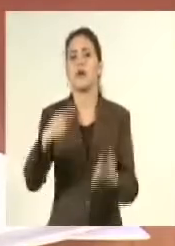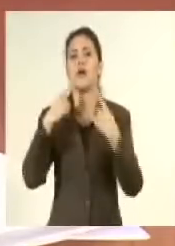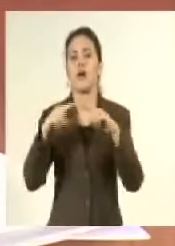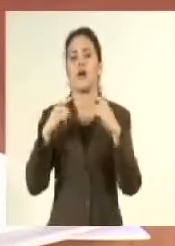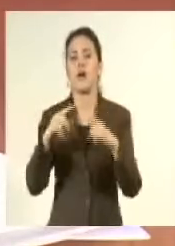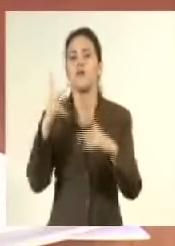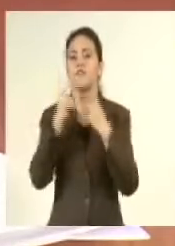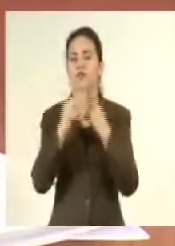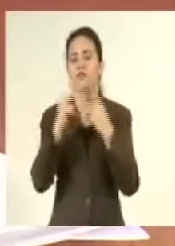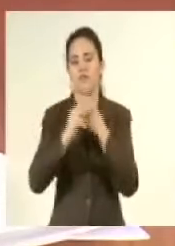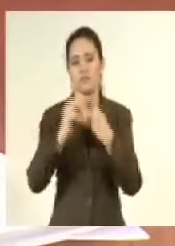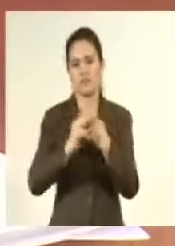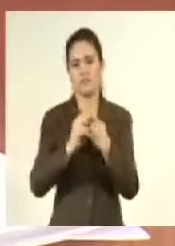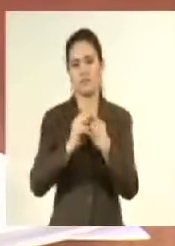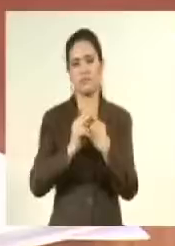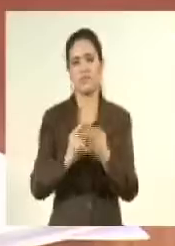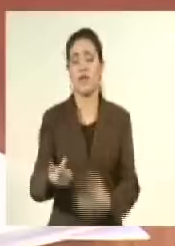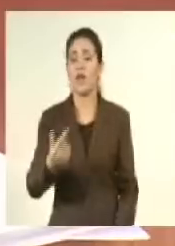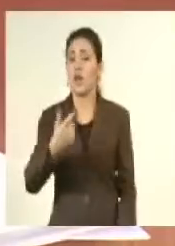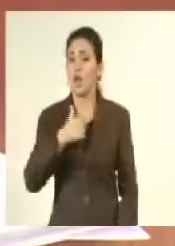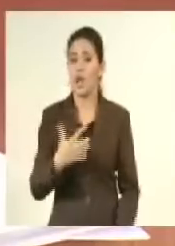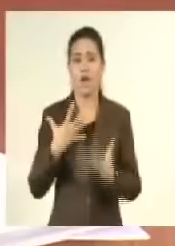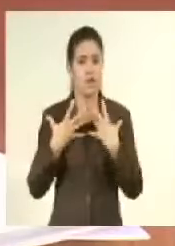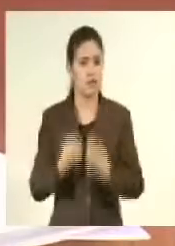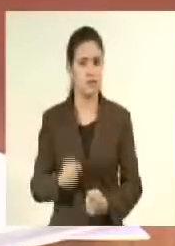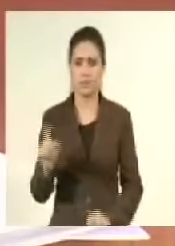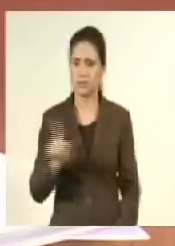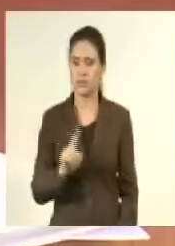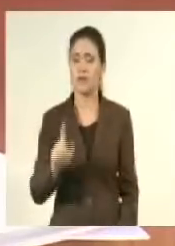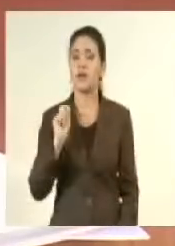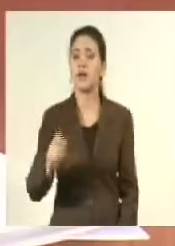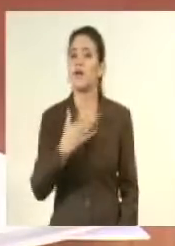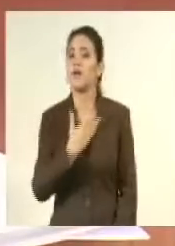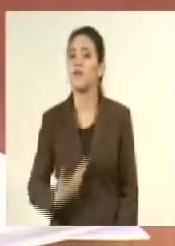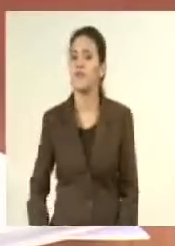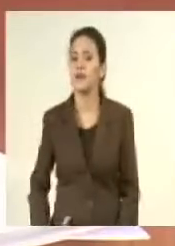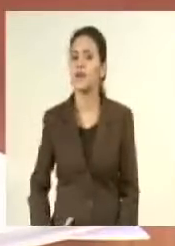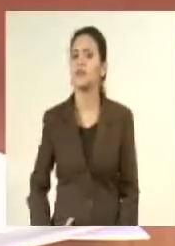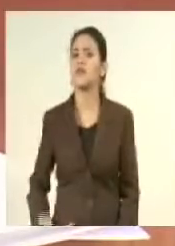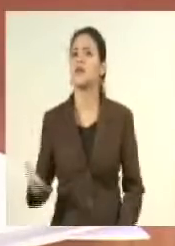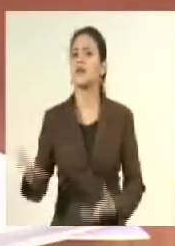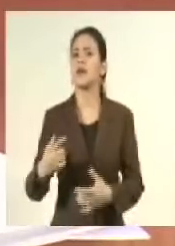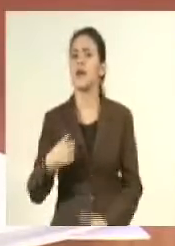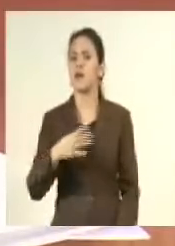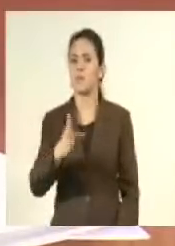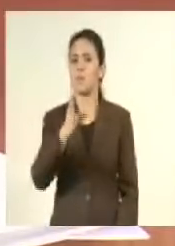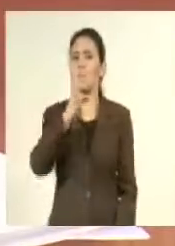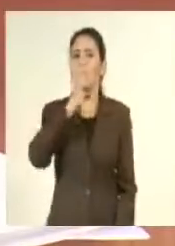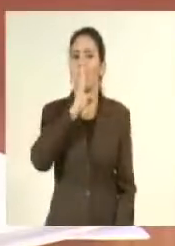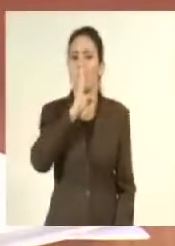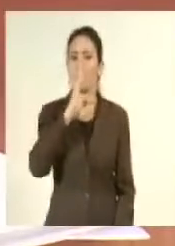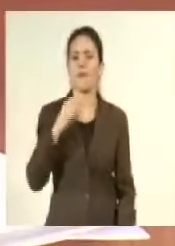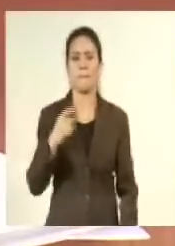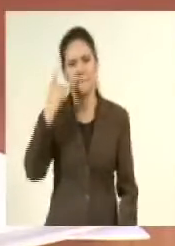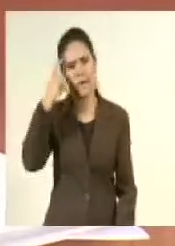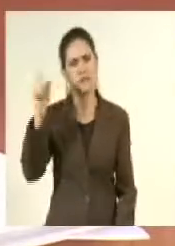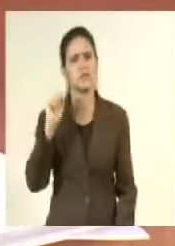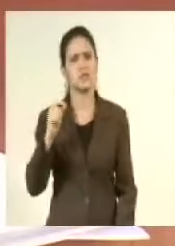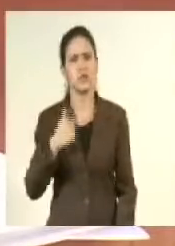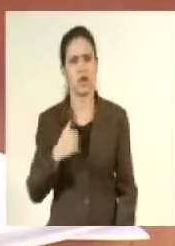não vou admitir que o governo tente me calar, achando que isso me